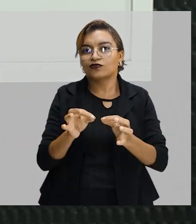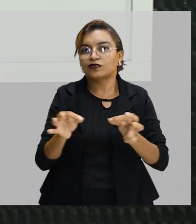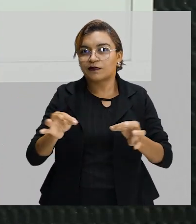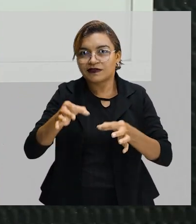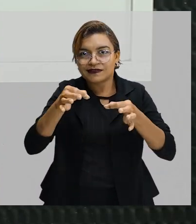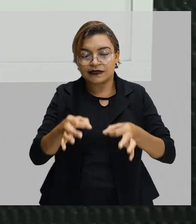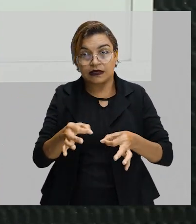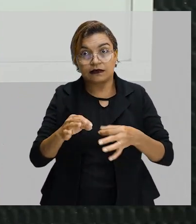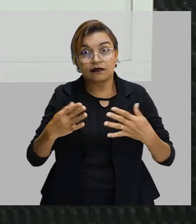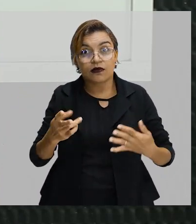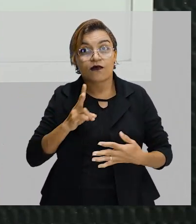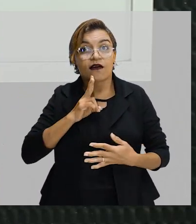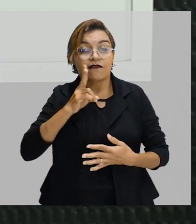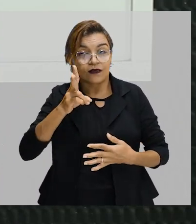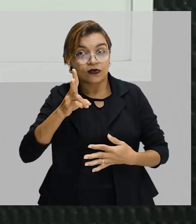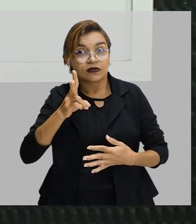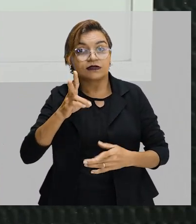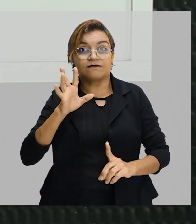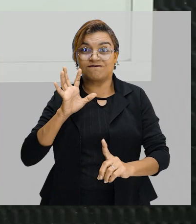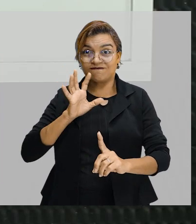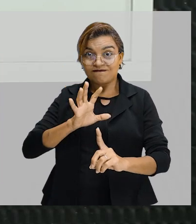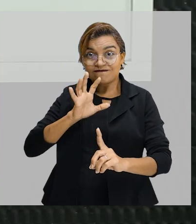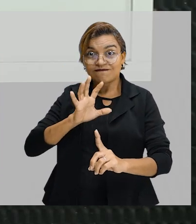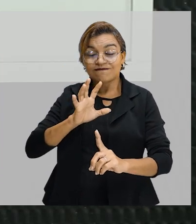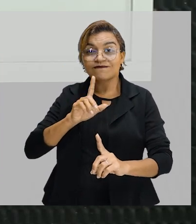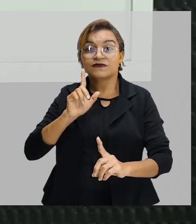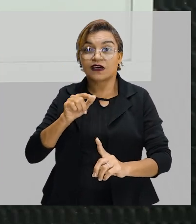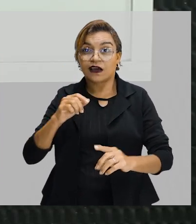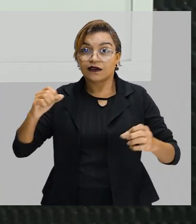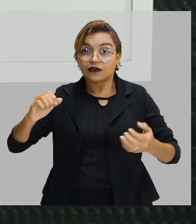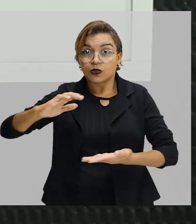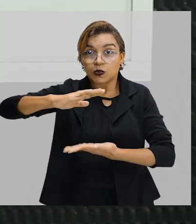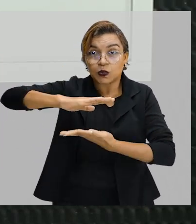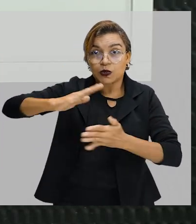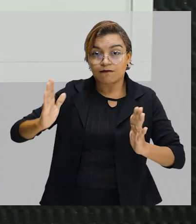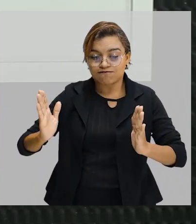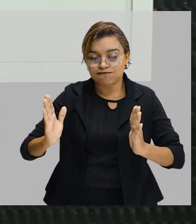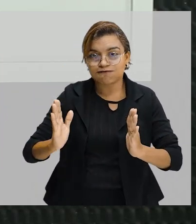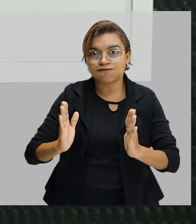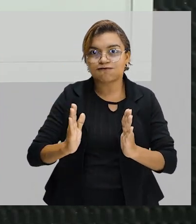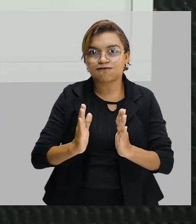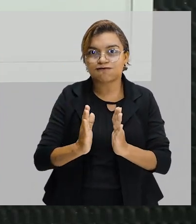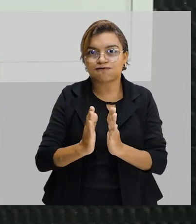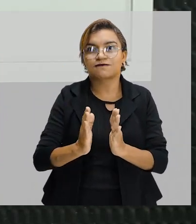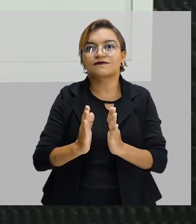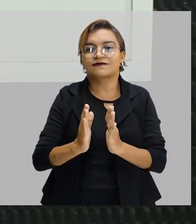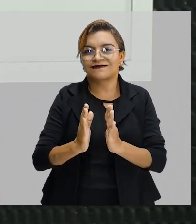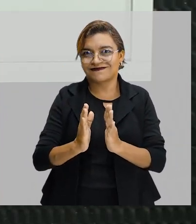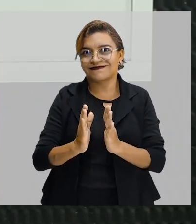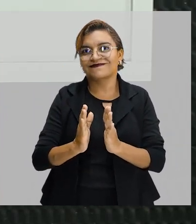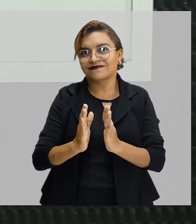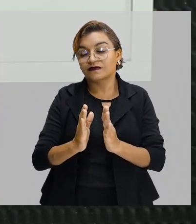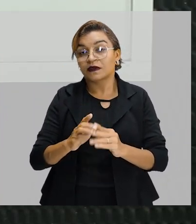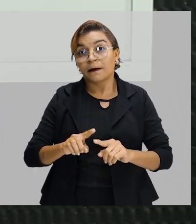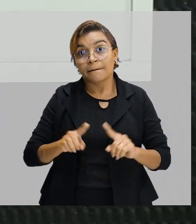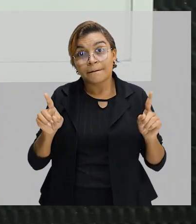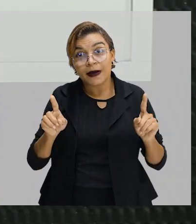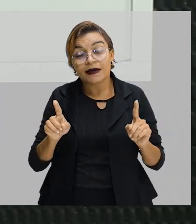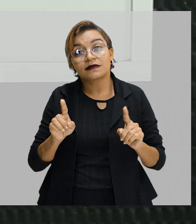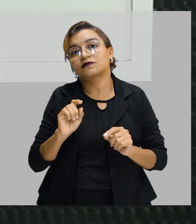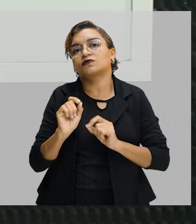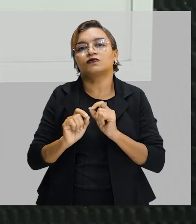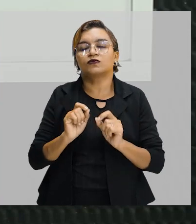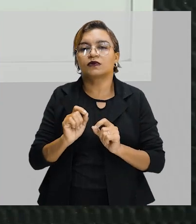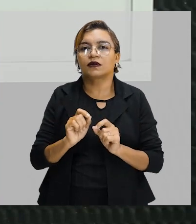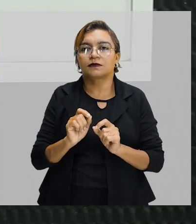certo? Então a força que ela vai fazer é de compressão, ela vai comprimir, certo? Só que tem um detalhe,